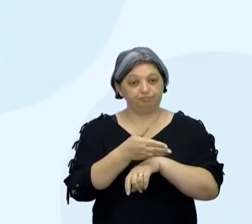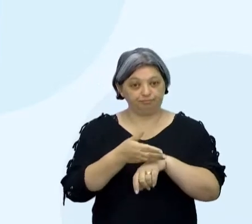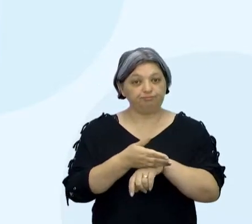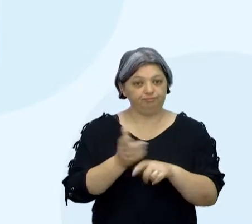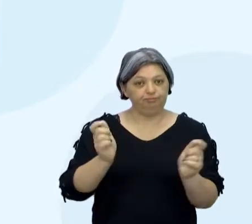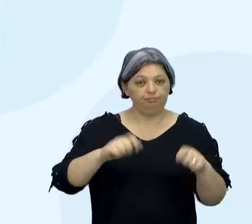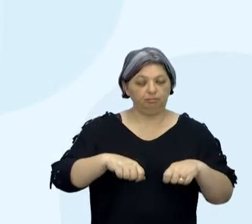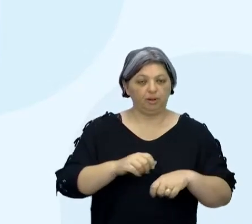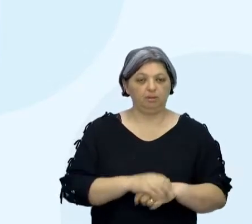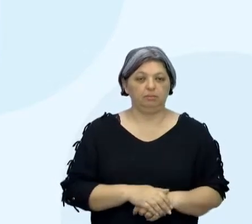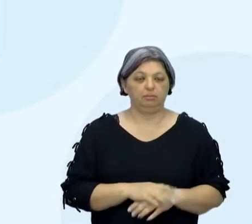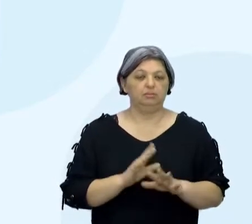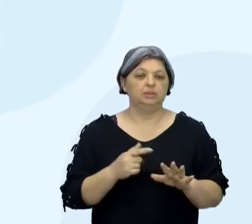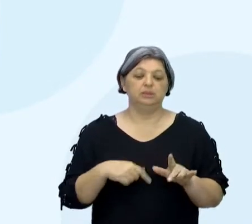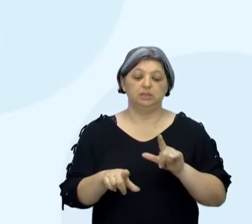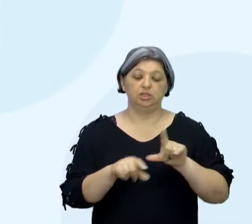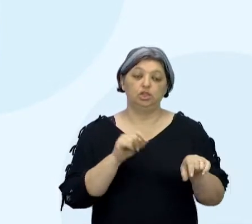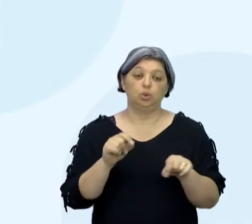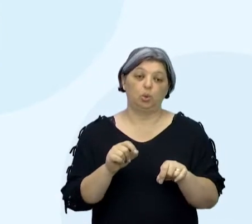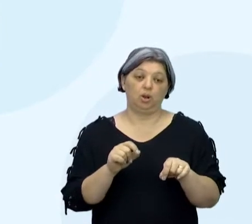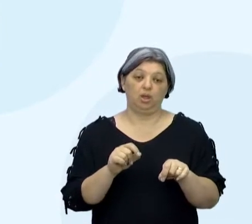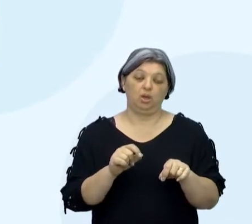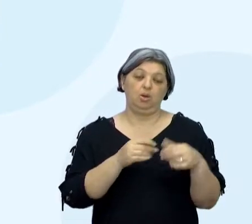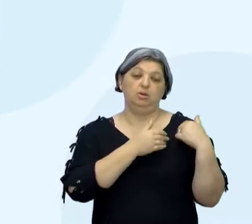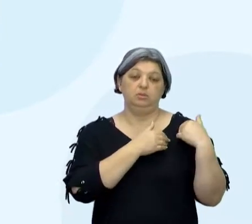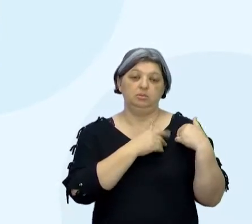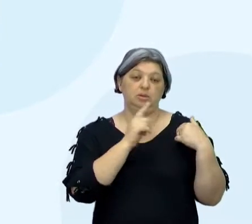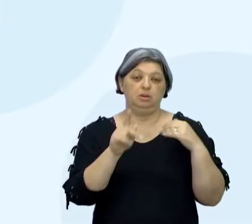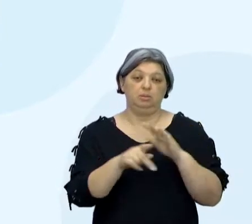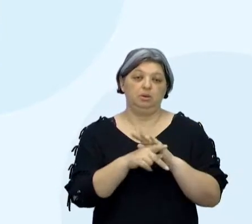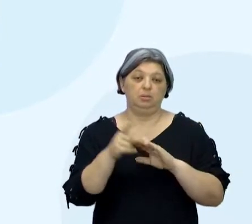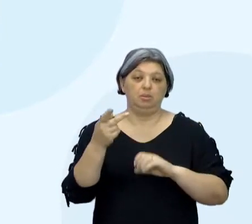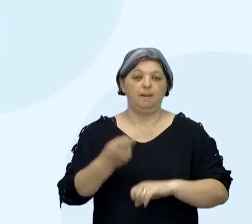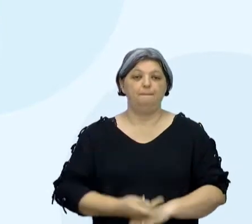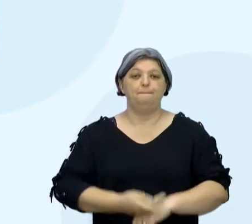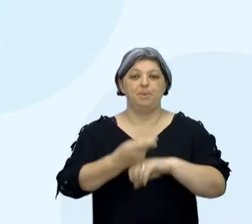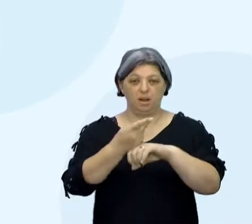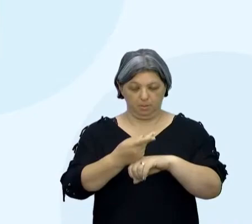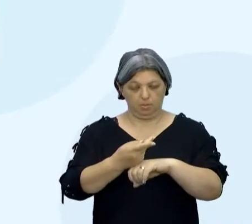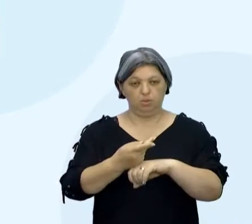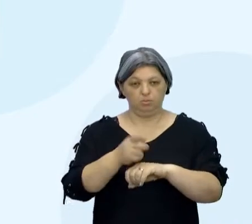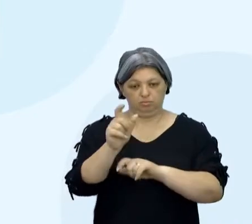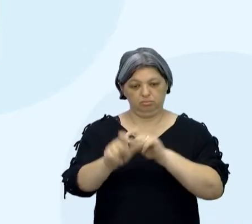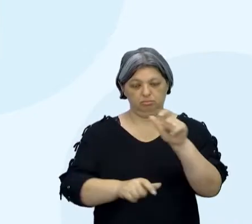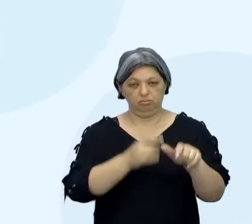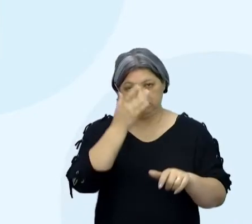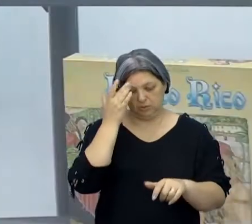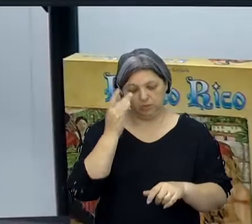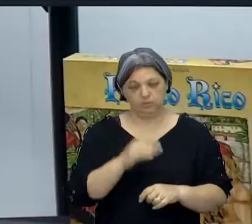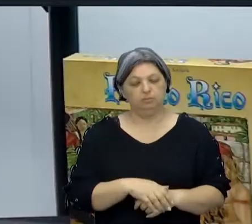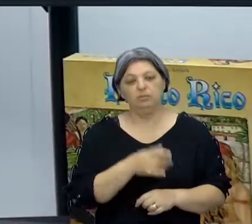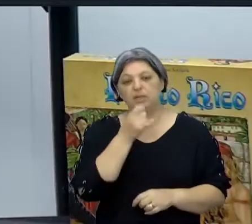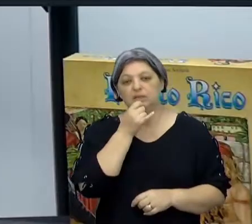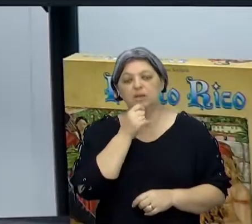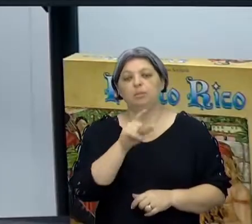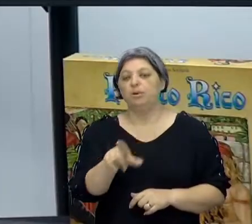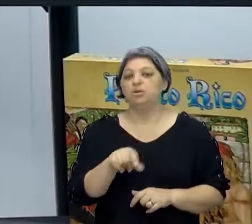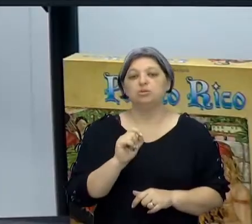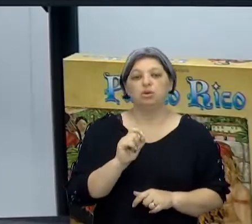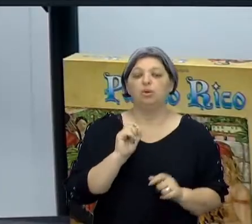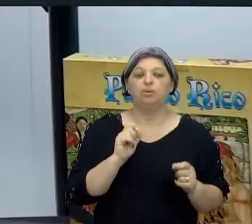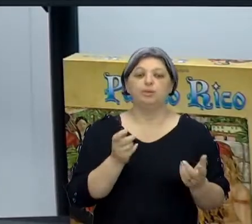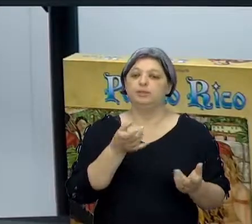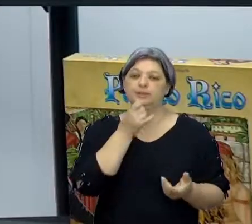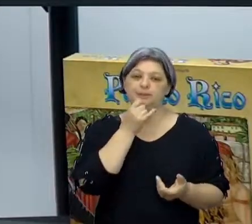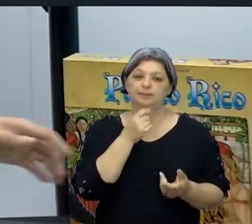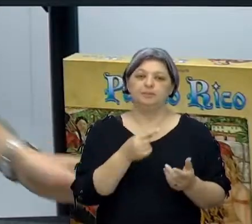ação, porém apenas quem escolheu a função será premiado com um privilégio especial associado a ela. Ou seja, você escolhe a função,